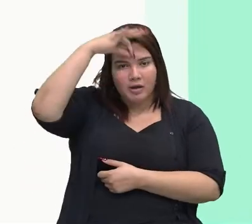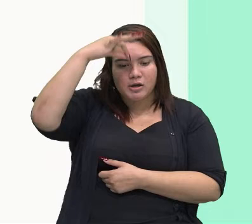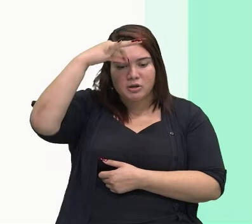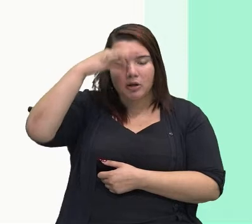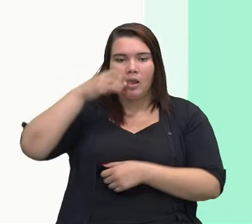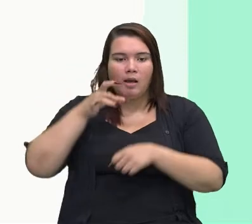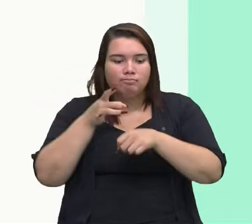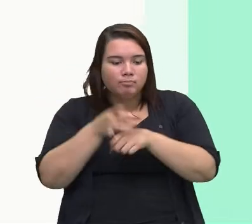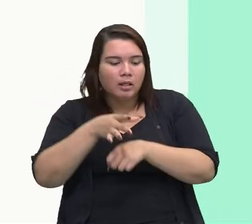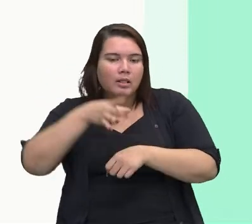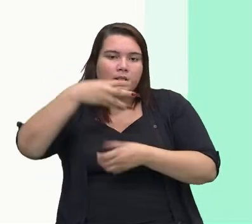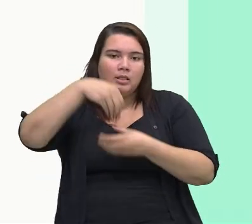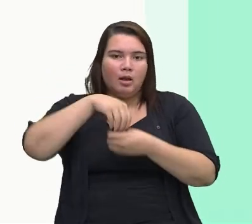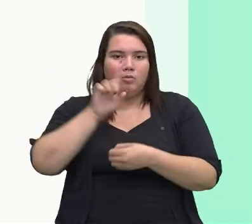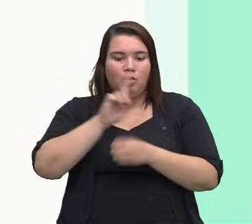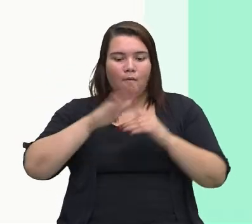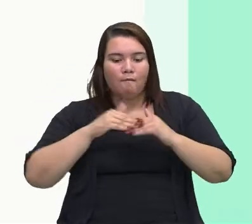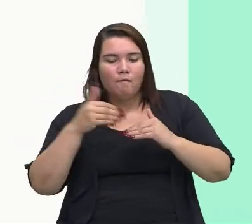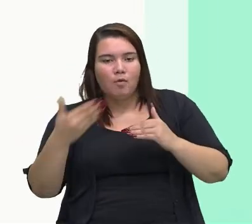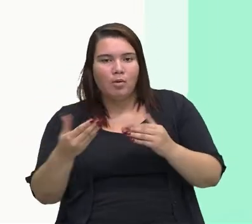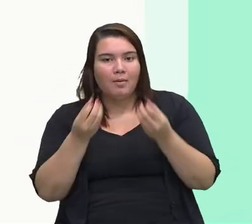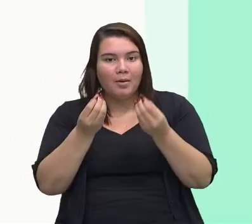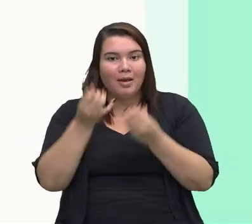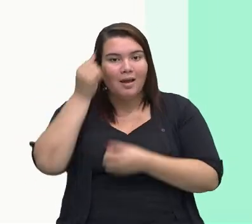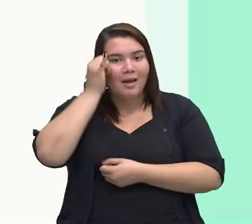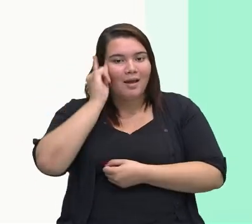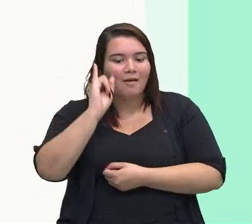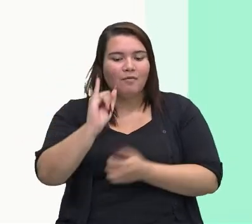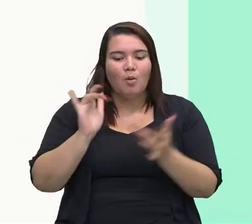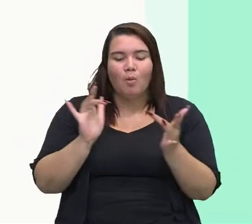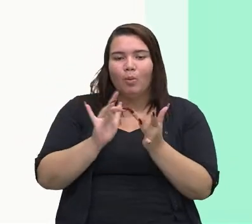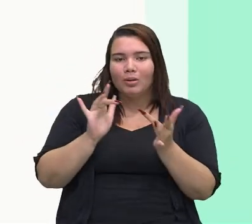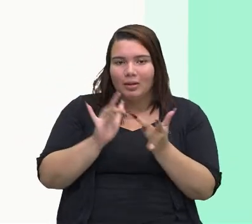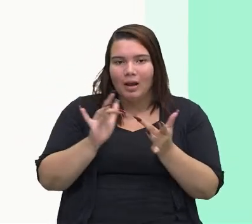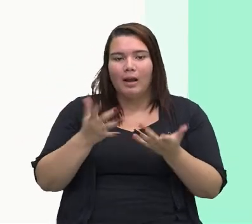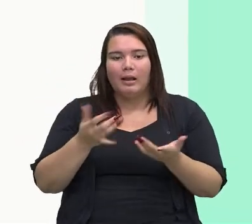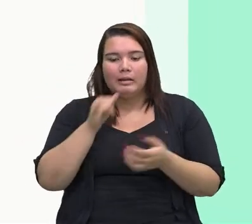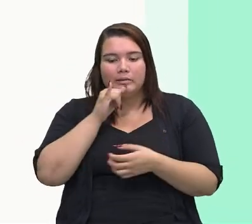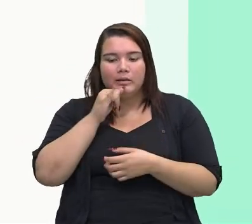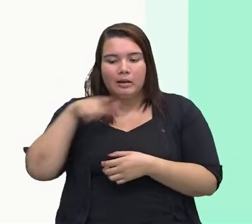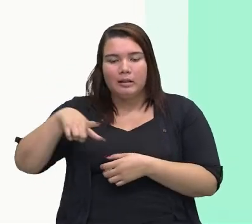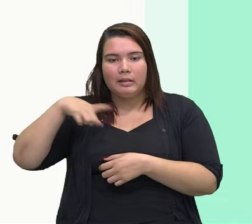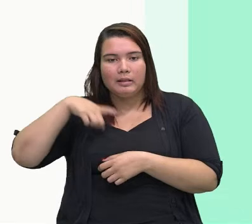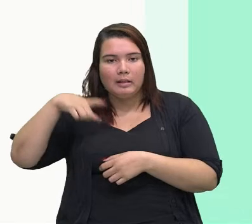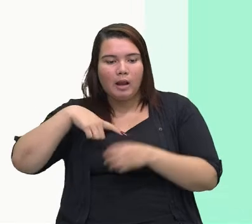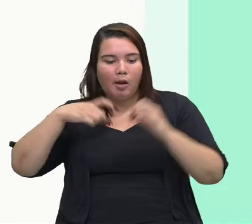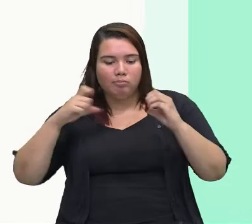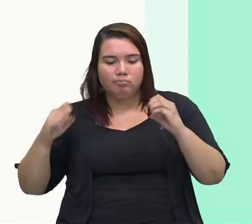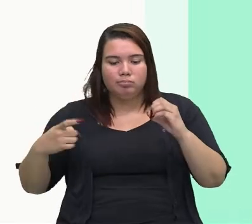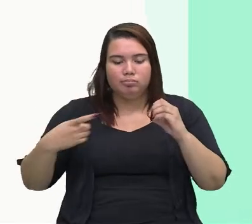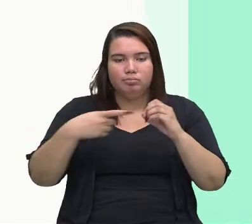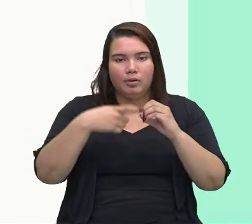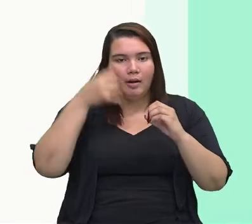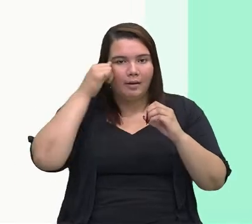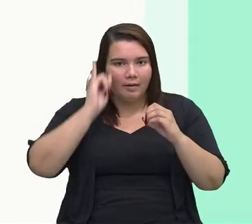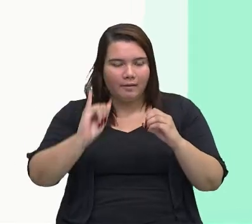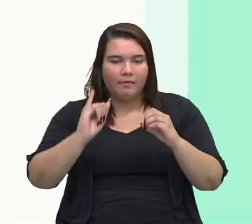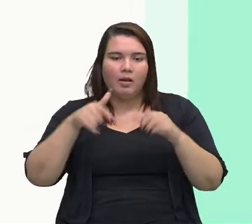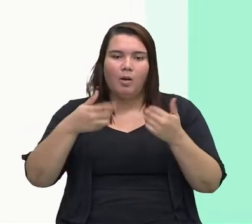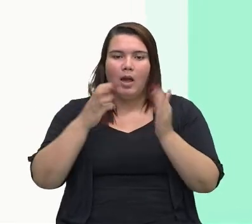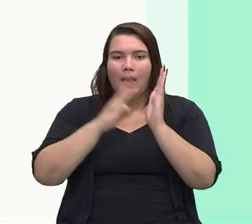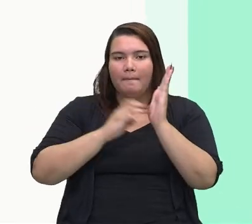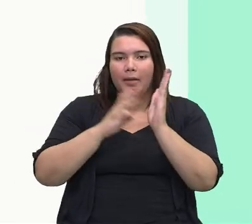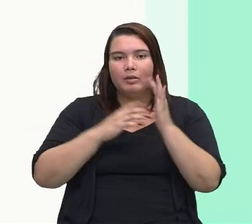do corpo da mulher, justamente para evitar esse contato ali do espermatozoide com o óvulo. Então, são métodos aí